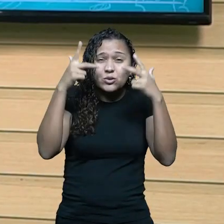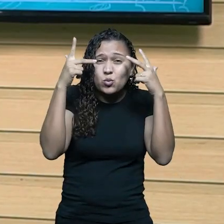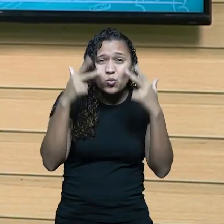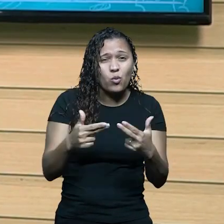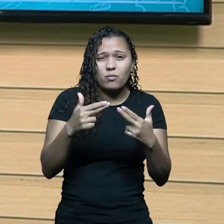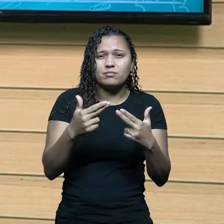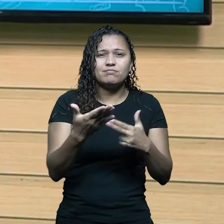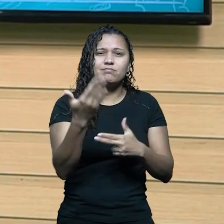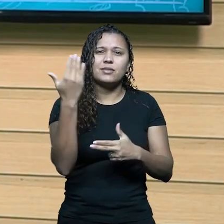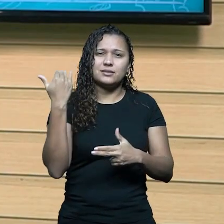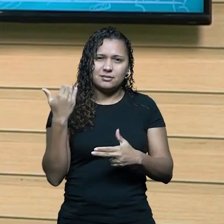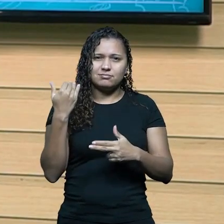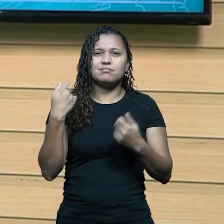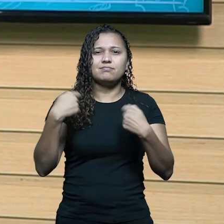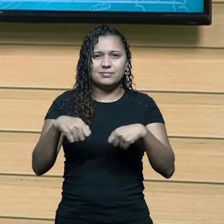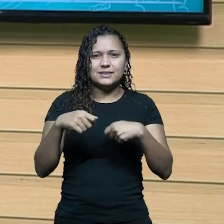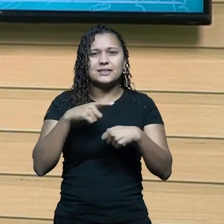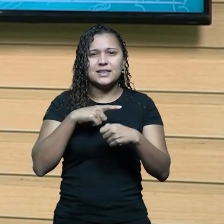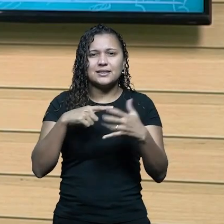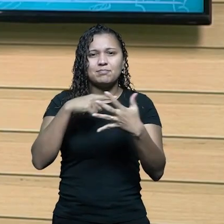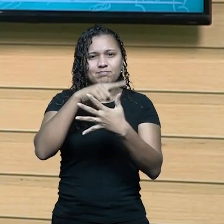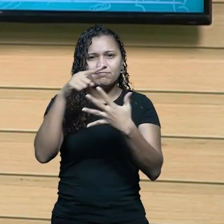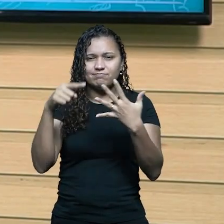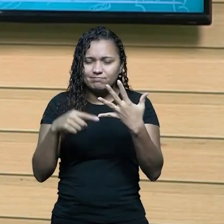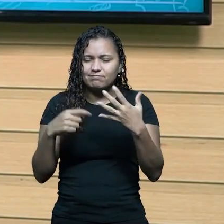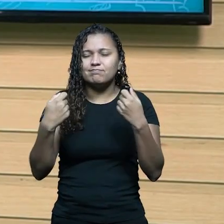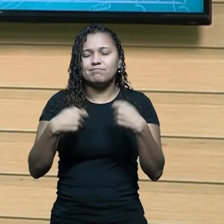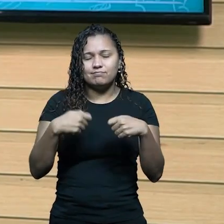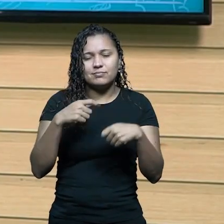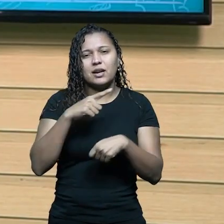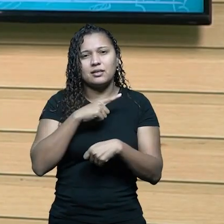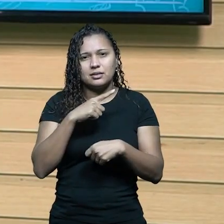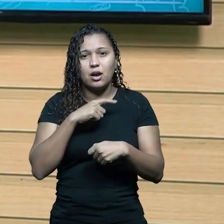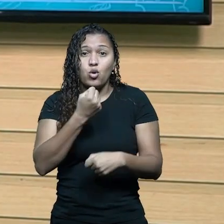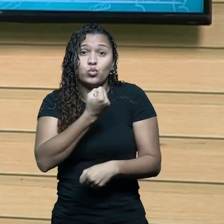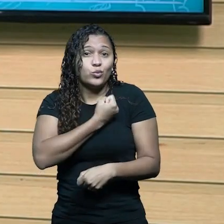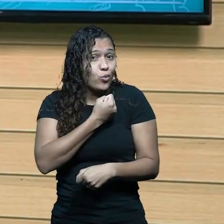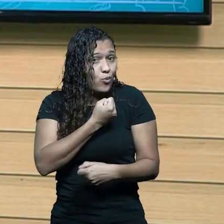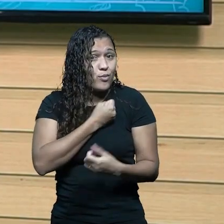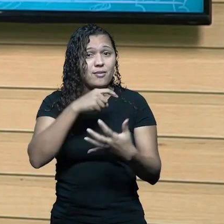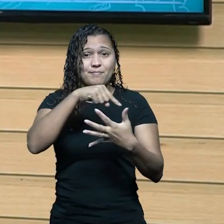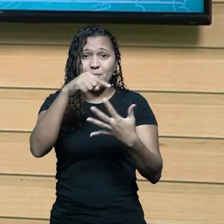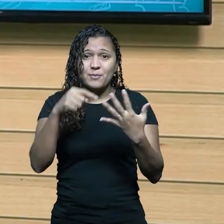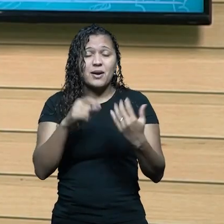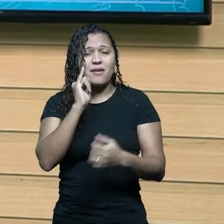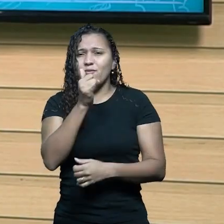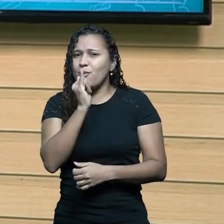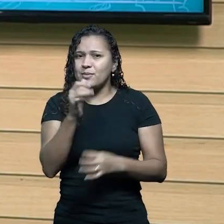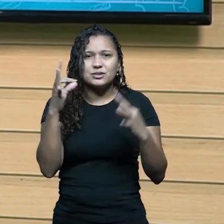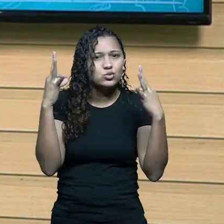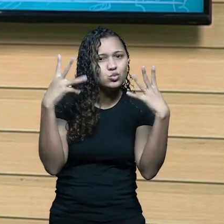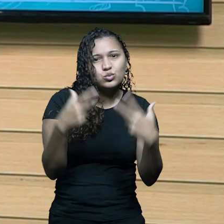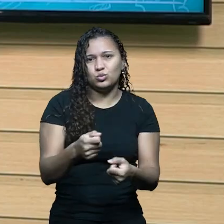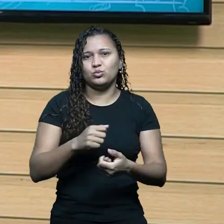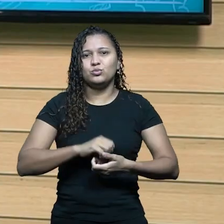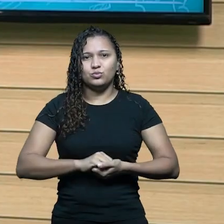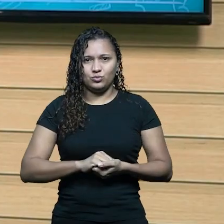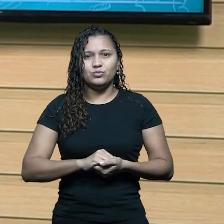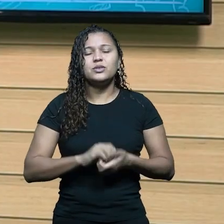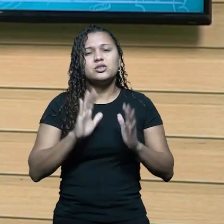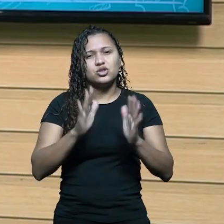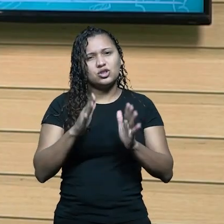foi feita anteriormente. Tem que ter todos os elementos, tem que ter todas as numerações, tem que ter todas as informações.